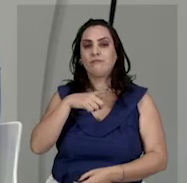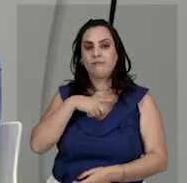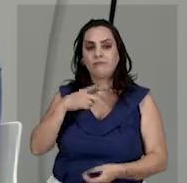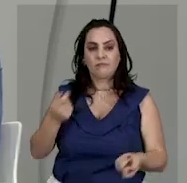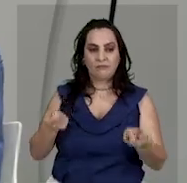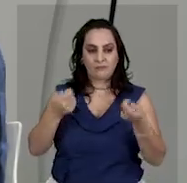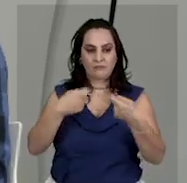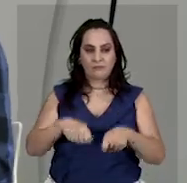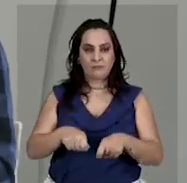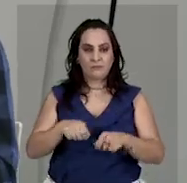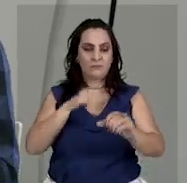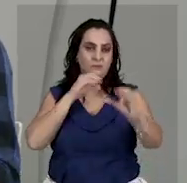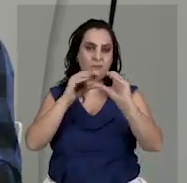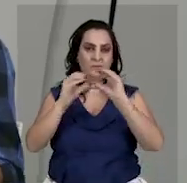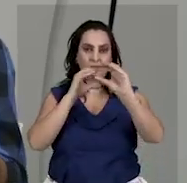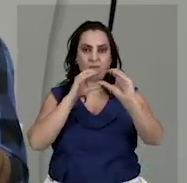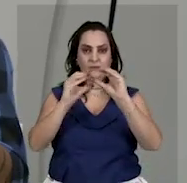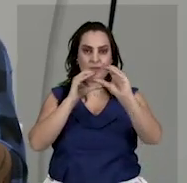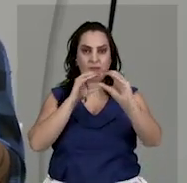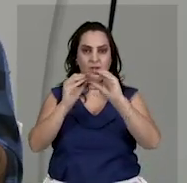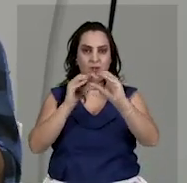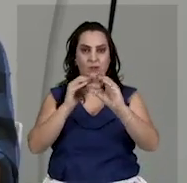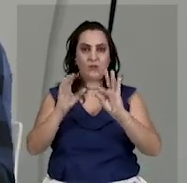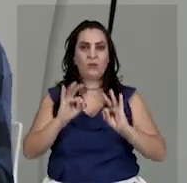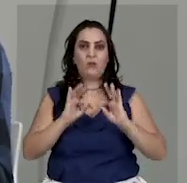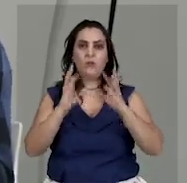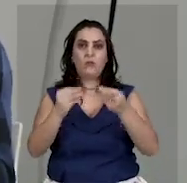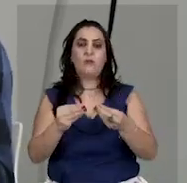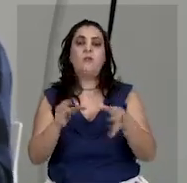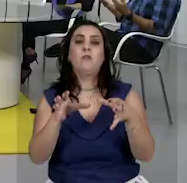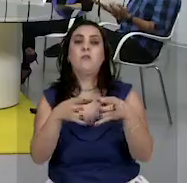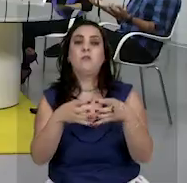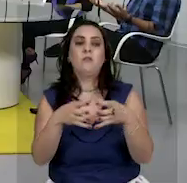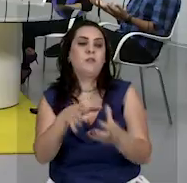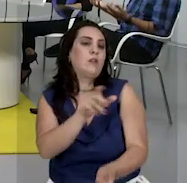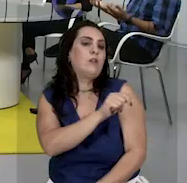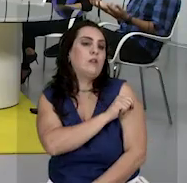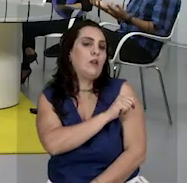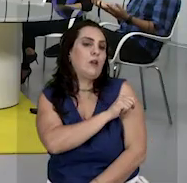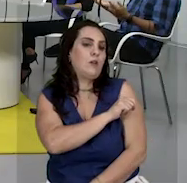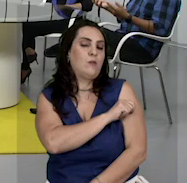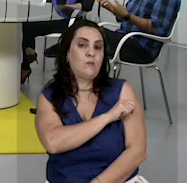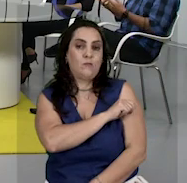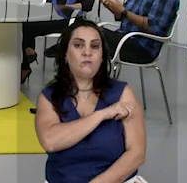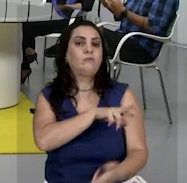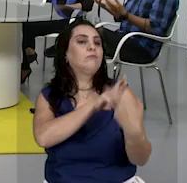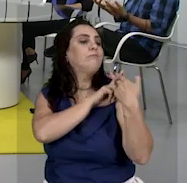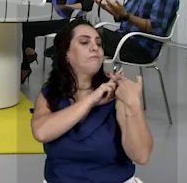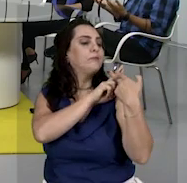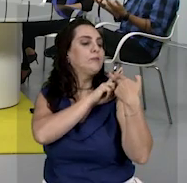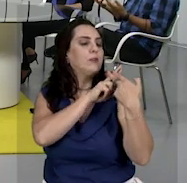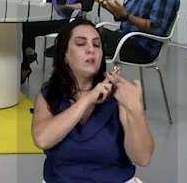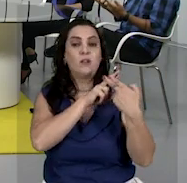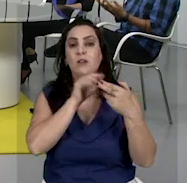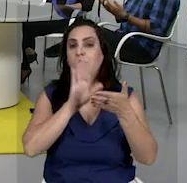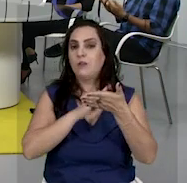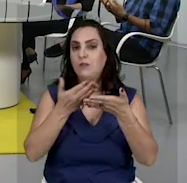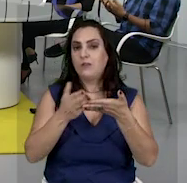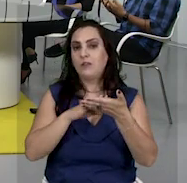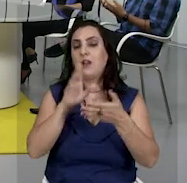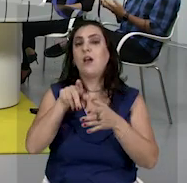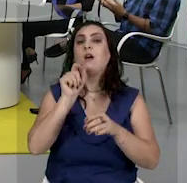possibilidade de comunicação com seus colegas de sala, com o professor. O papel do intérprete é ser a voz do surdo, seja